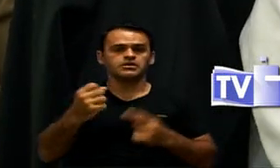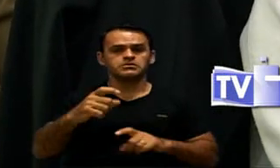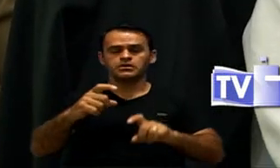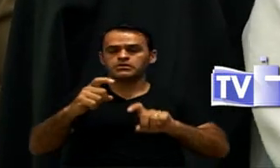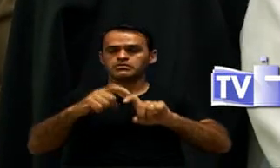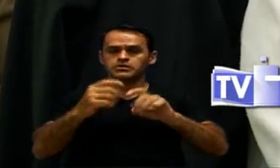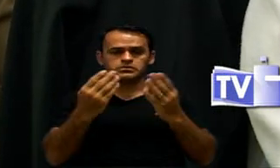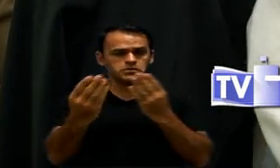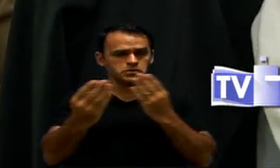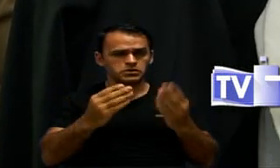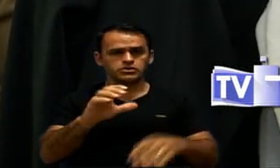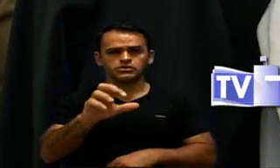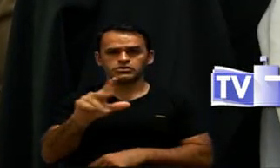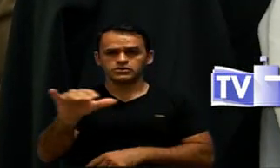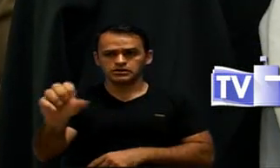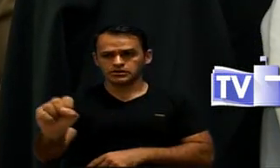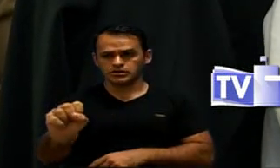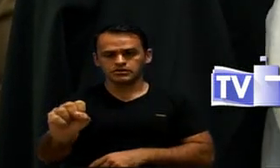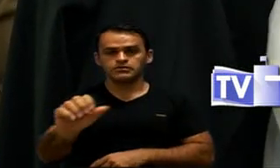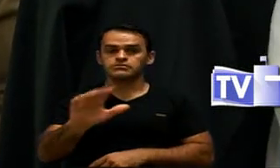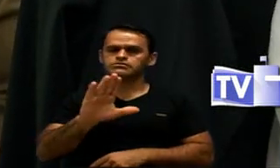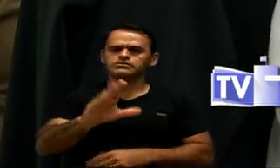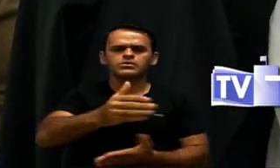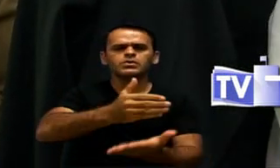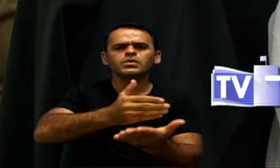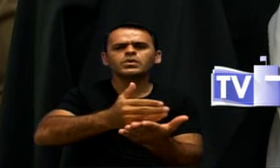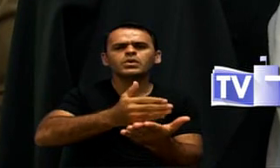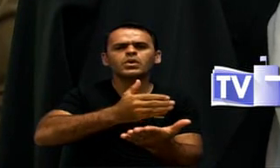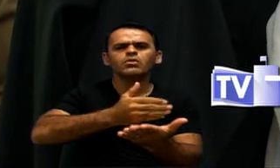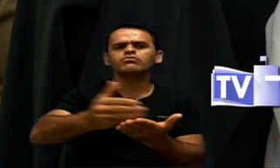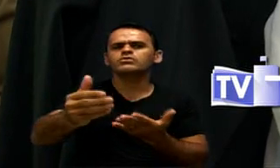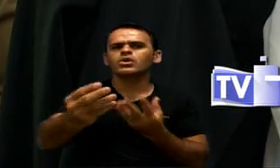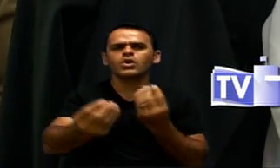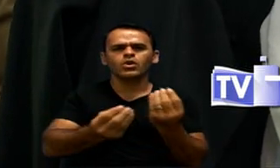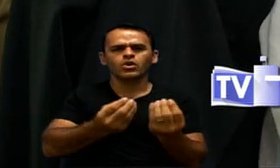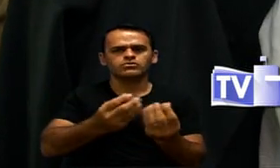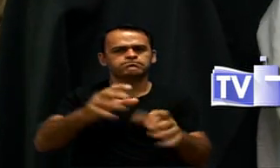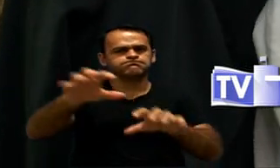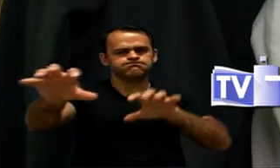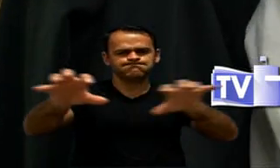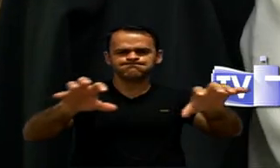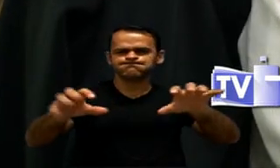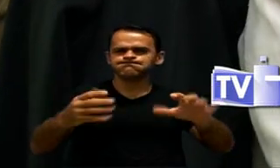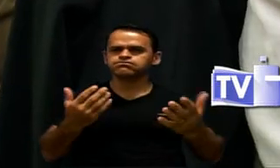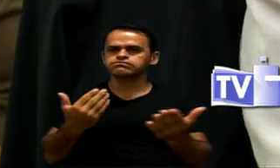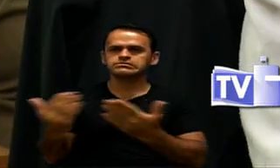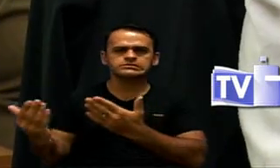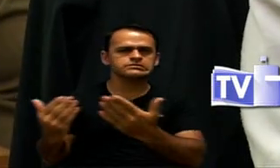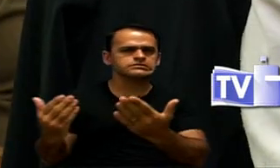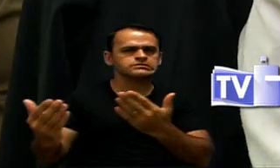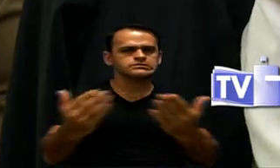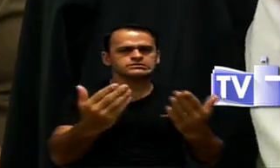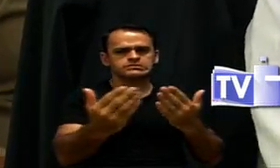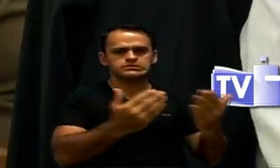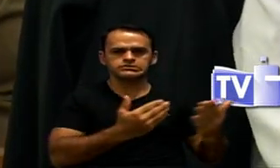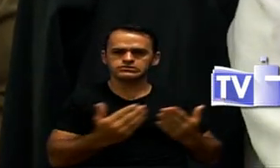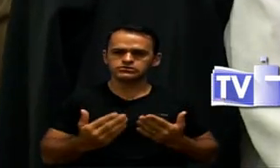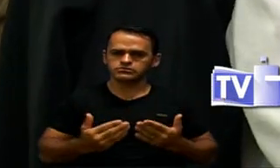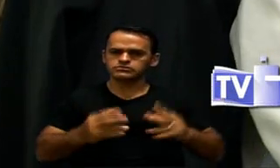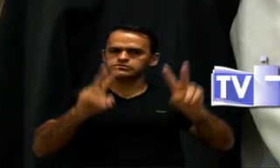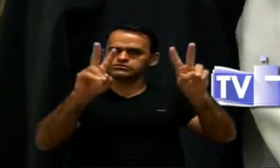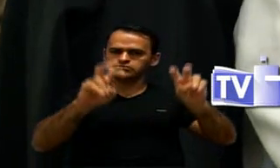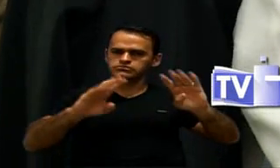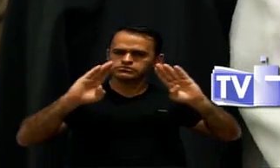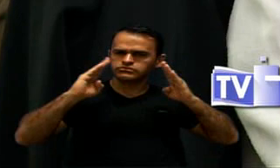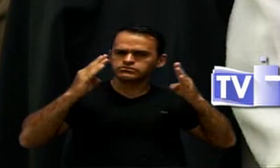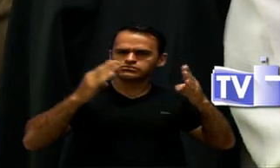psicólogas do CRES, do CRAS, mas a gente tem que começar a aprender a conversar em rede com as pessoas que trabalham neste assunto.